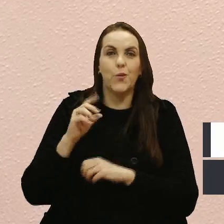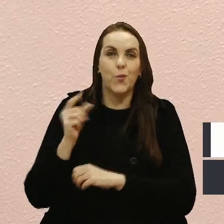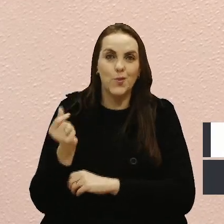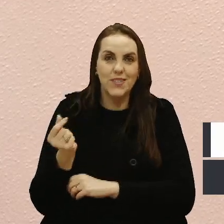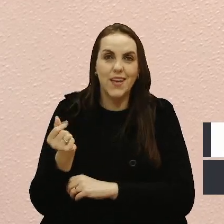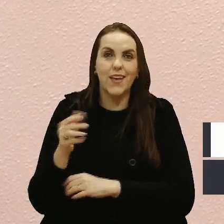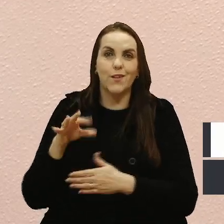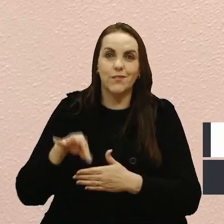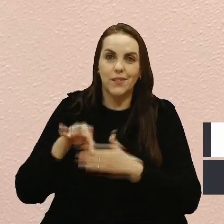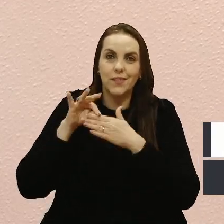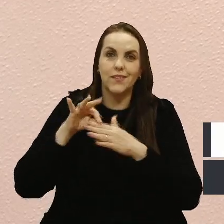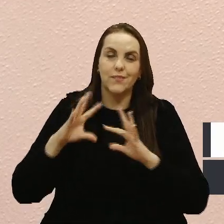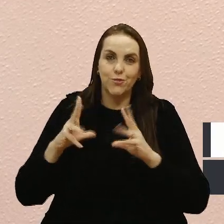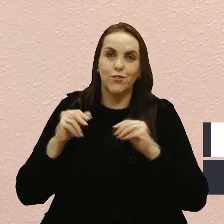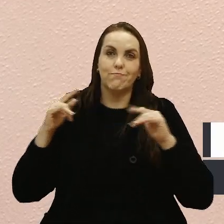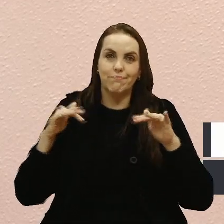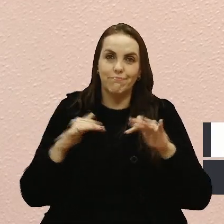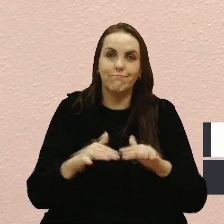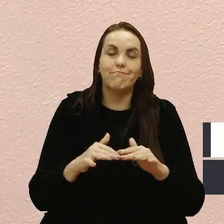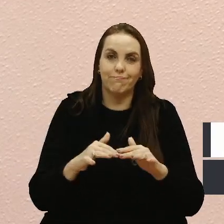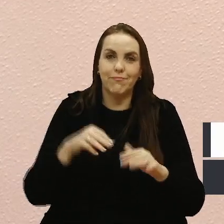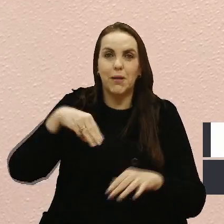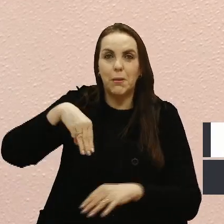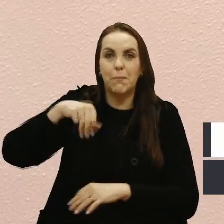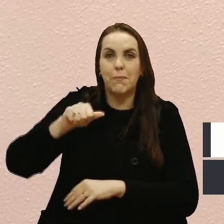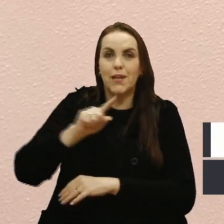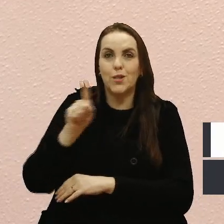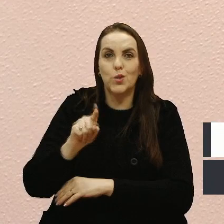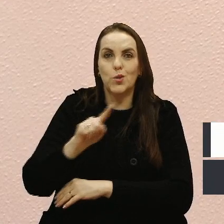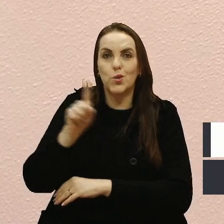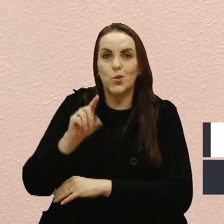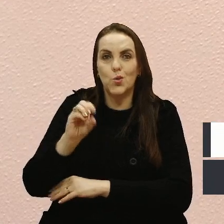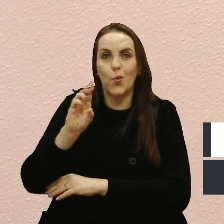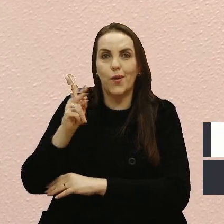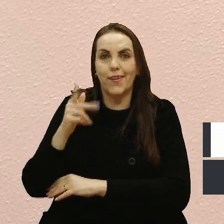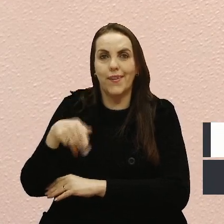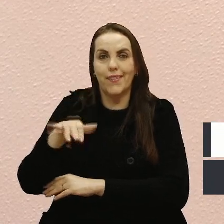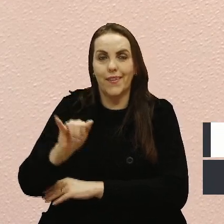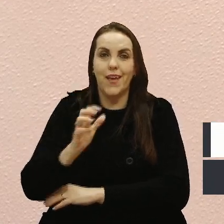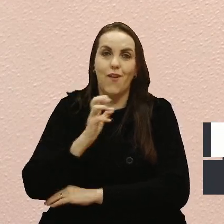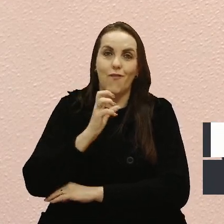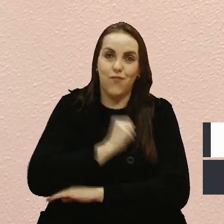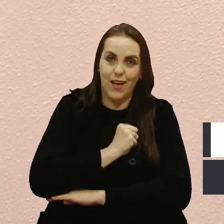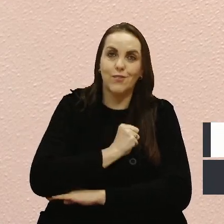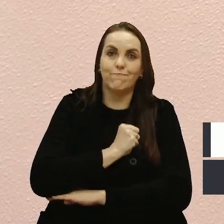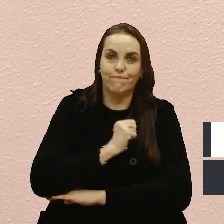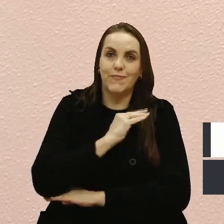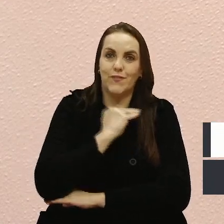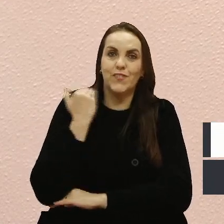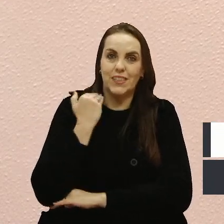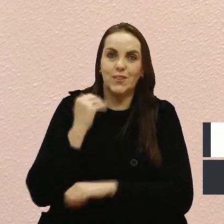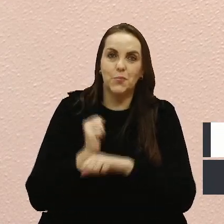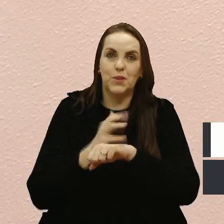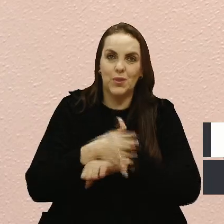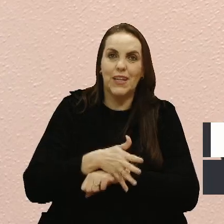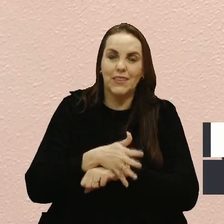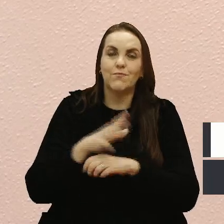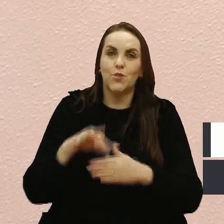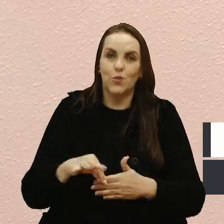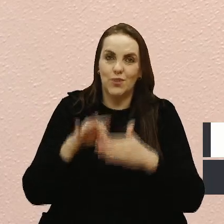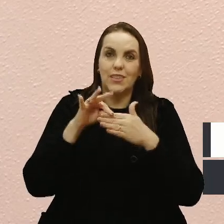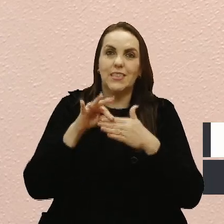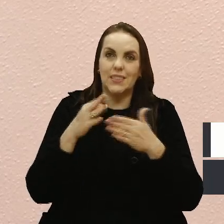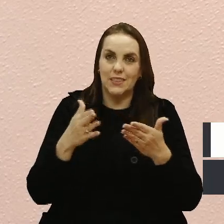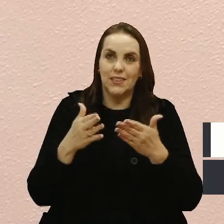lideranças, e em função de um infarto, acabou nos deixando nessa madrugada. Uma grande liderança que certamente deixará